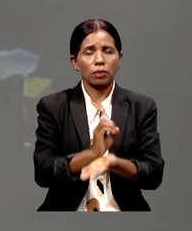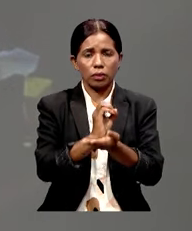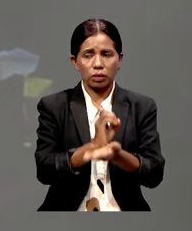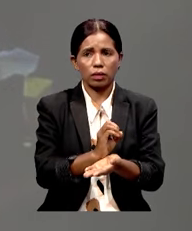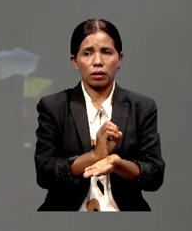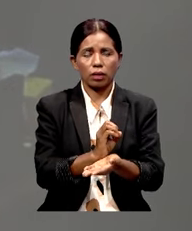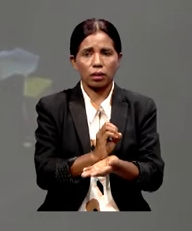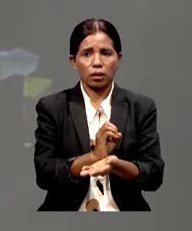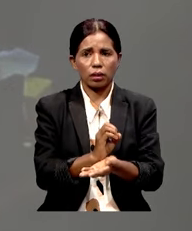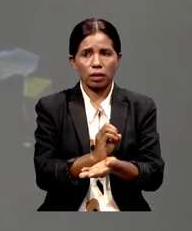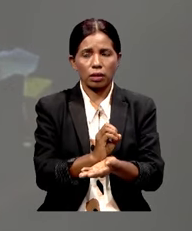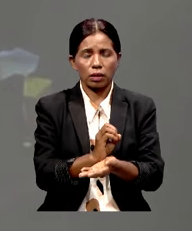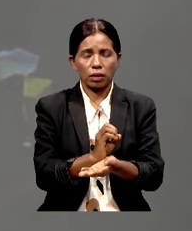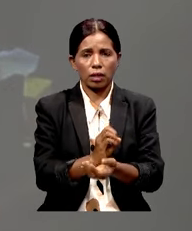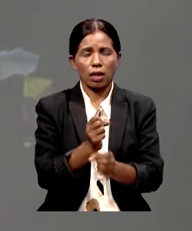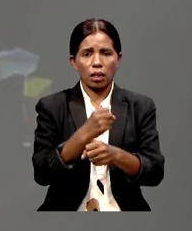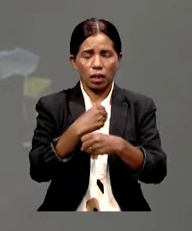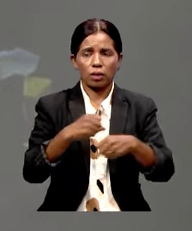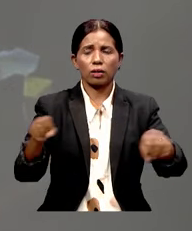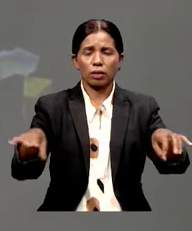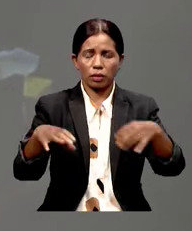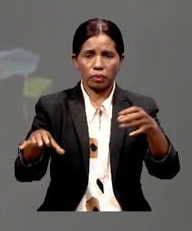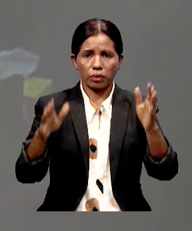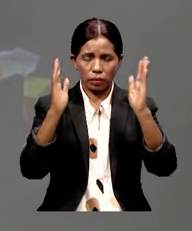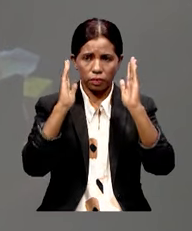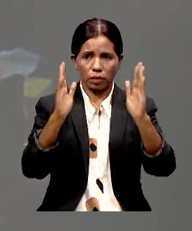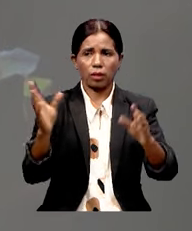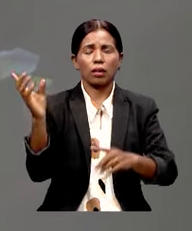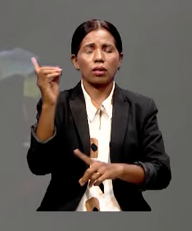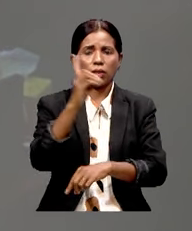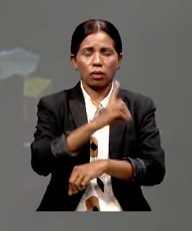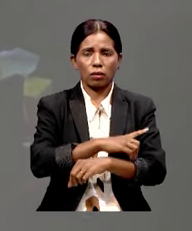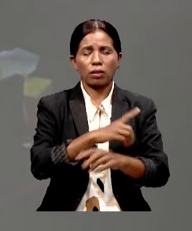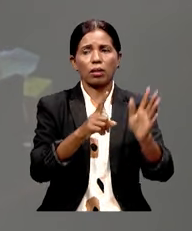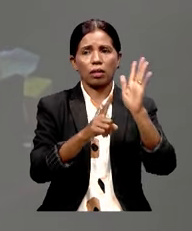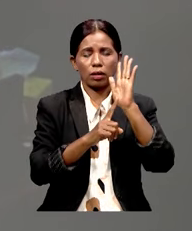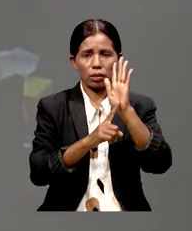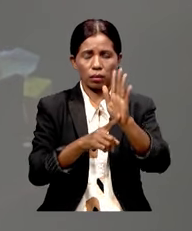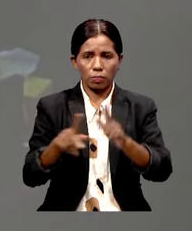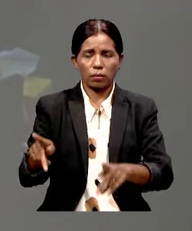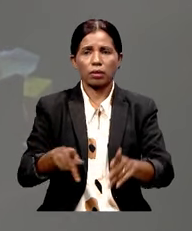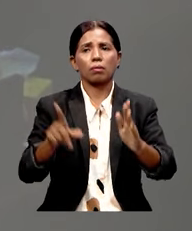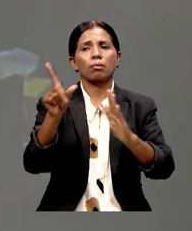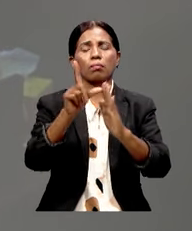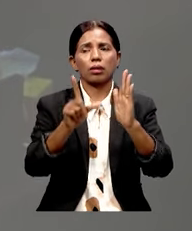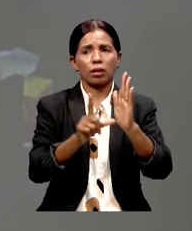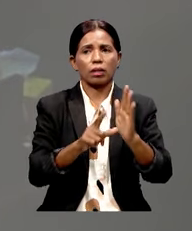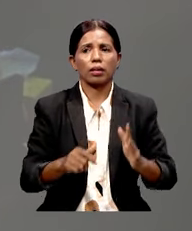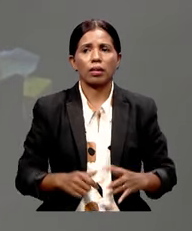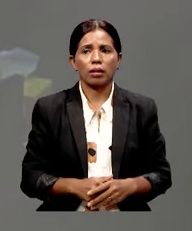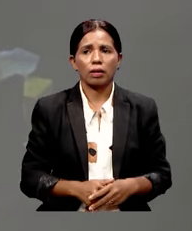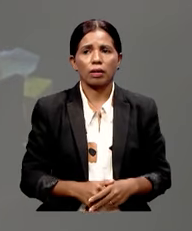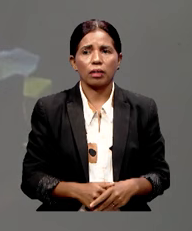atual cessa de função automático loro neve publica al publicação Berlim